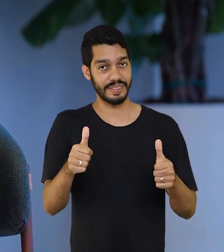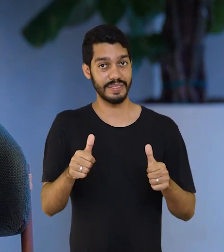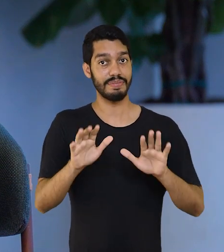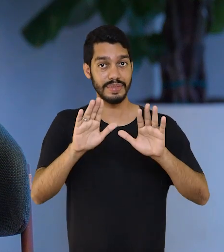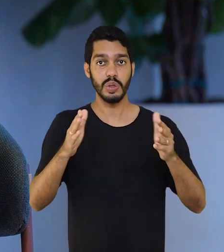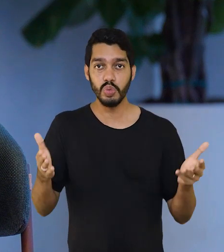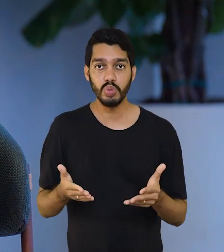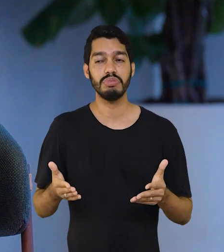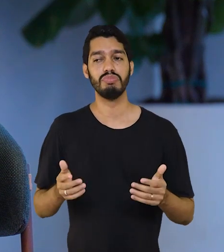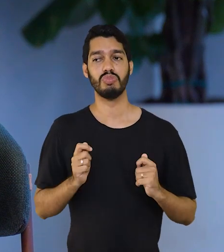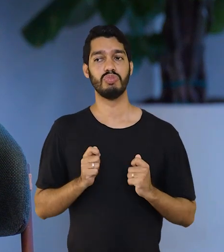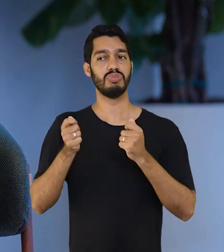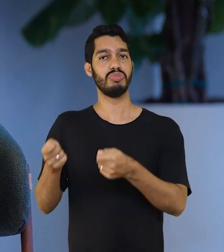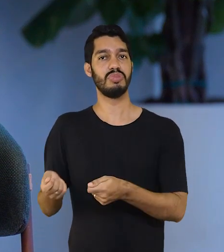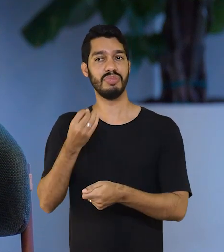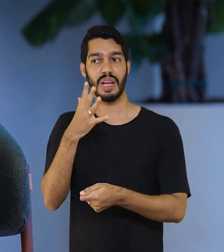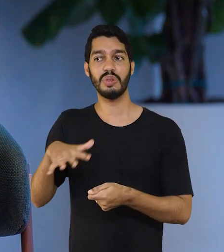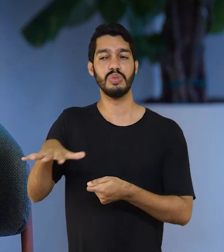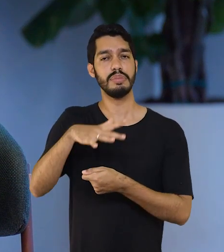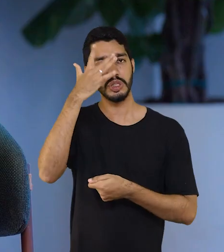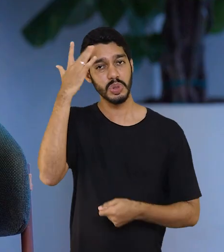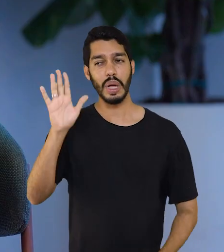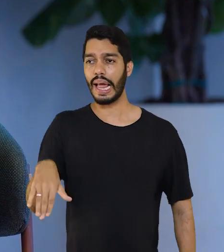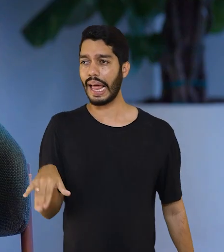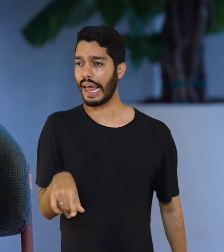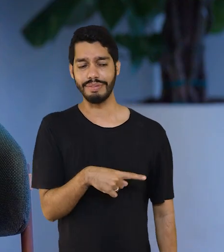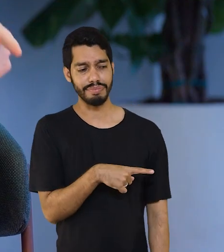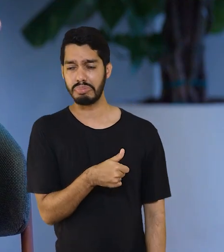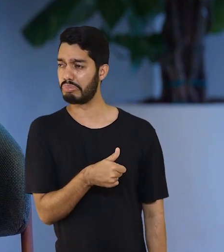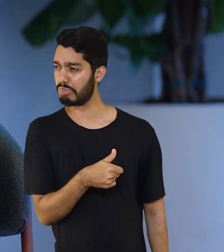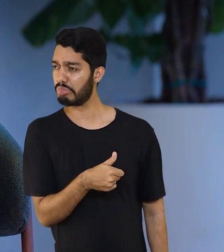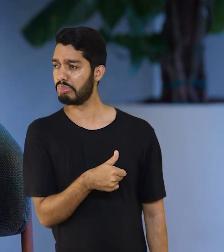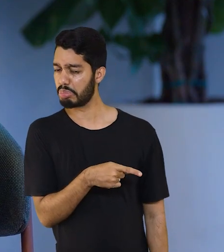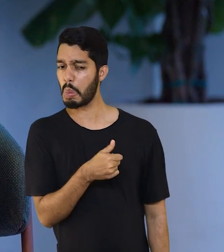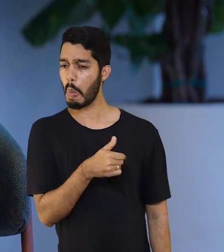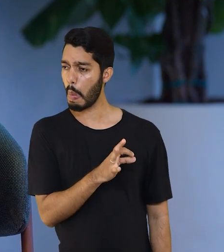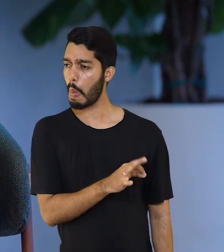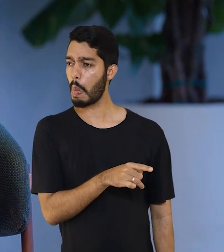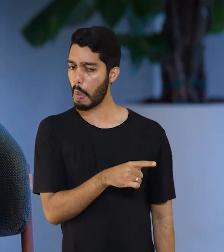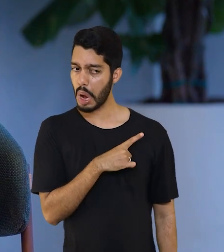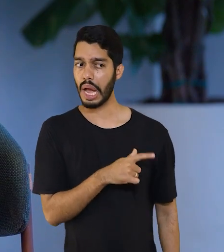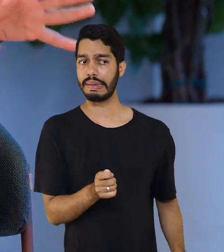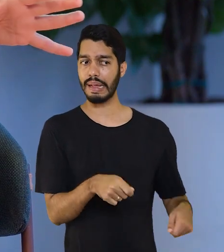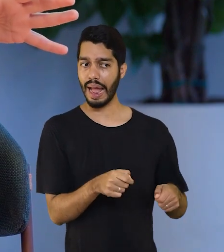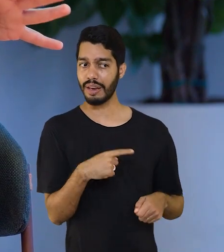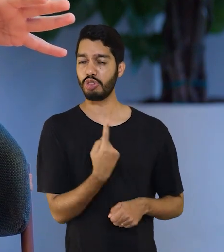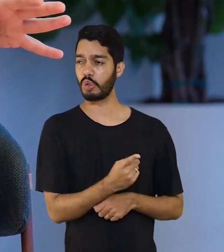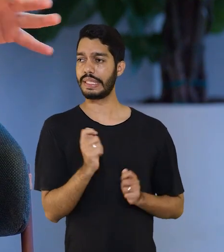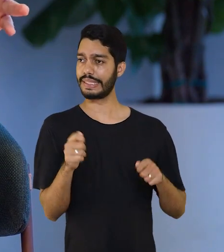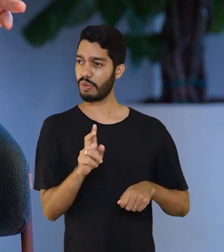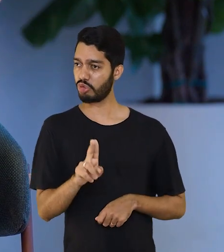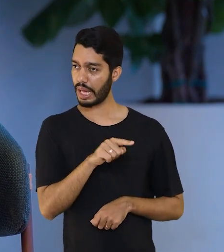hoje ele ele entrega alguma coisa que a turma fala, isso aqui é relevante, faz sentido